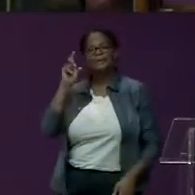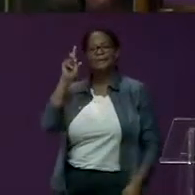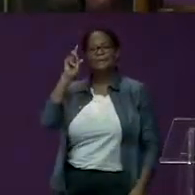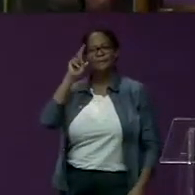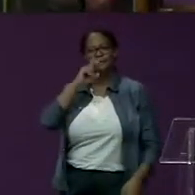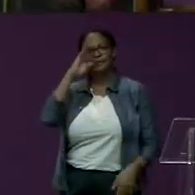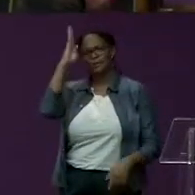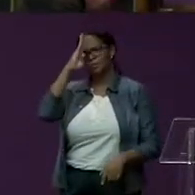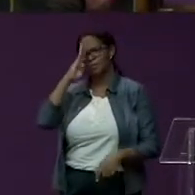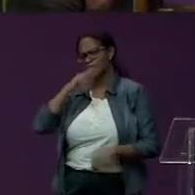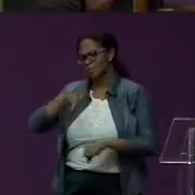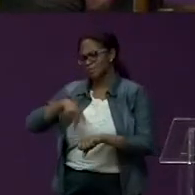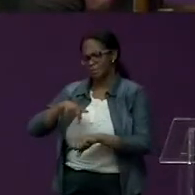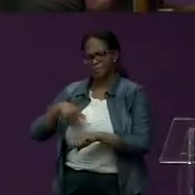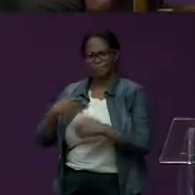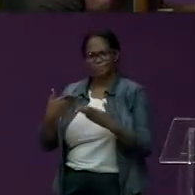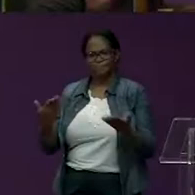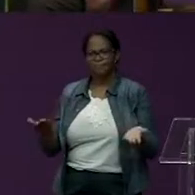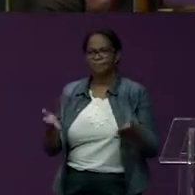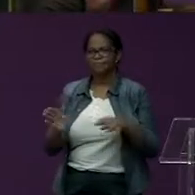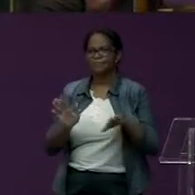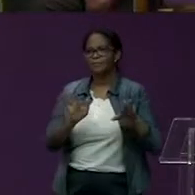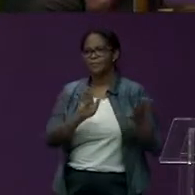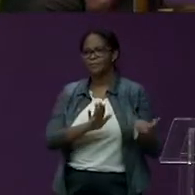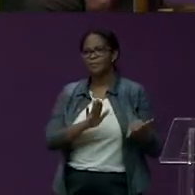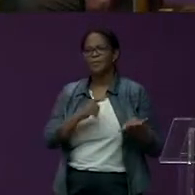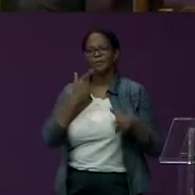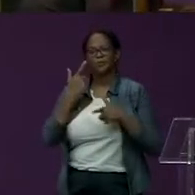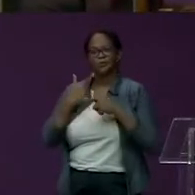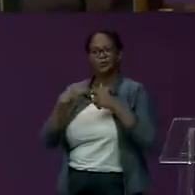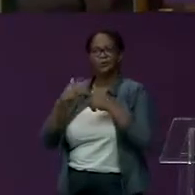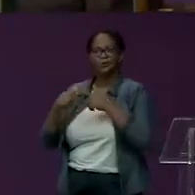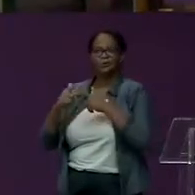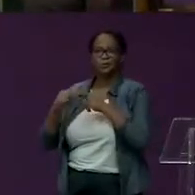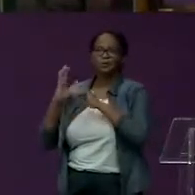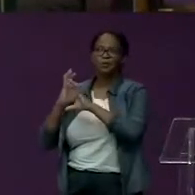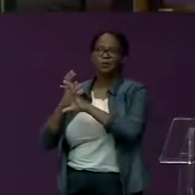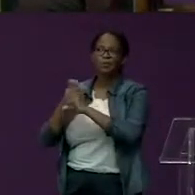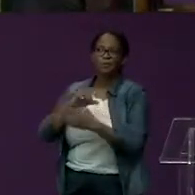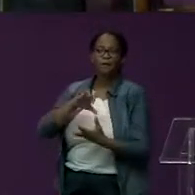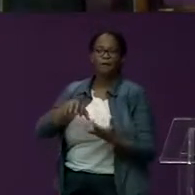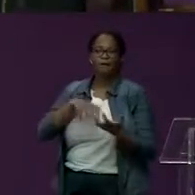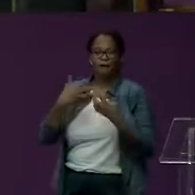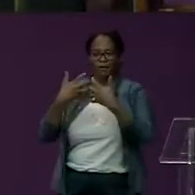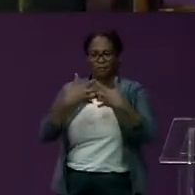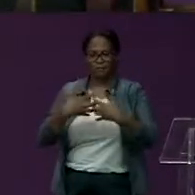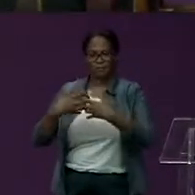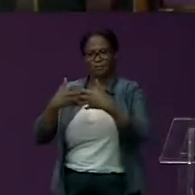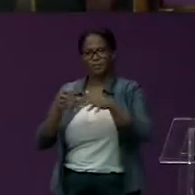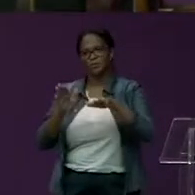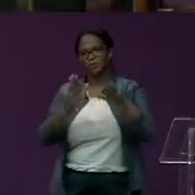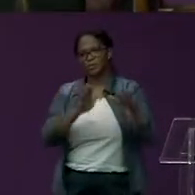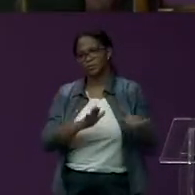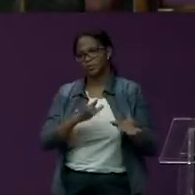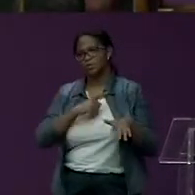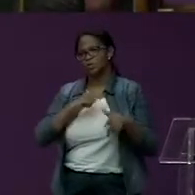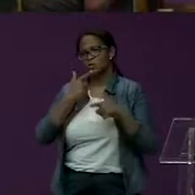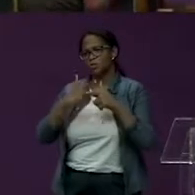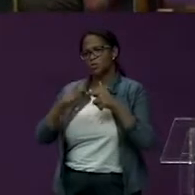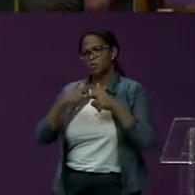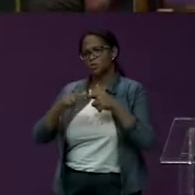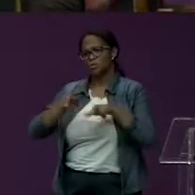todo o país, um dia com todos os efeitos da greve dos caminhoneiros, da situação de